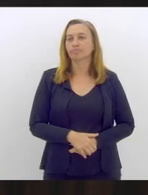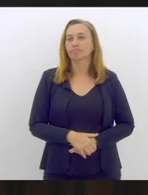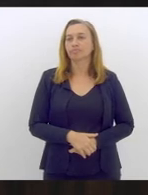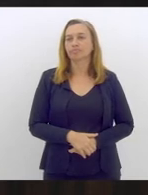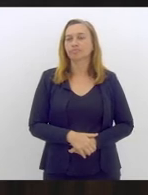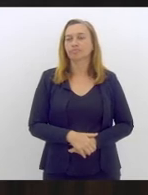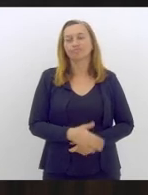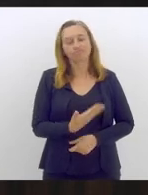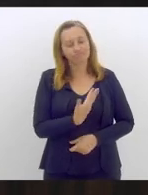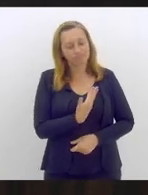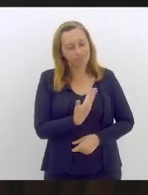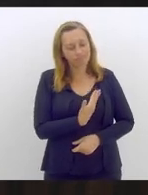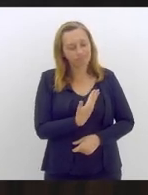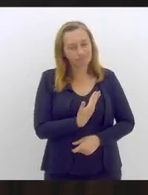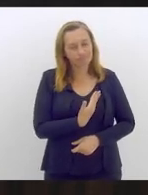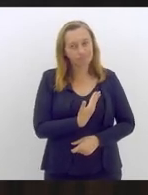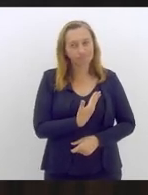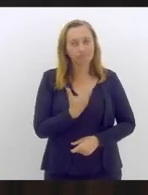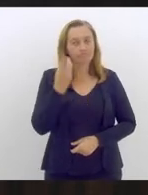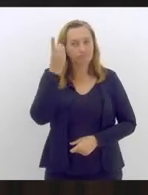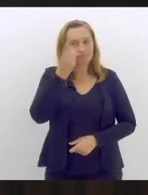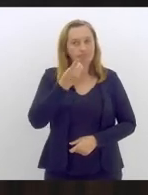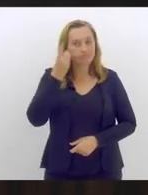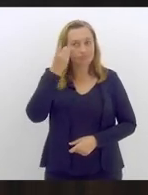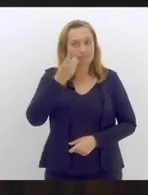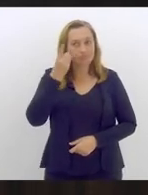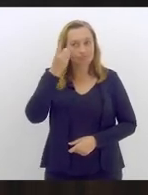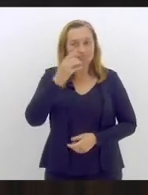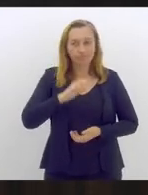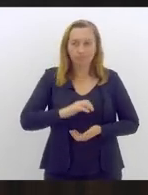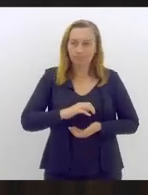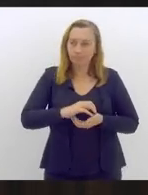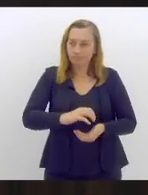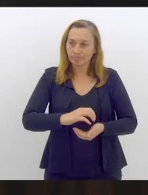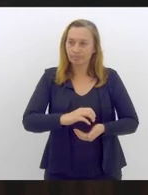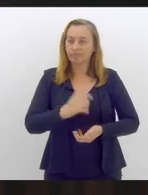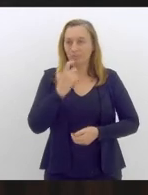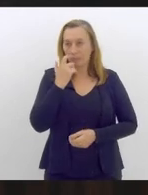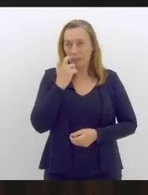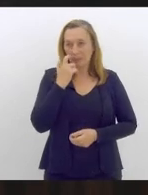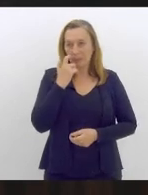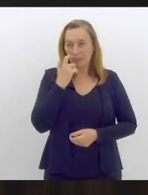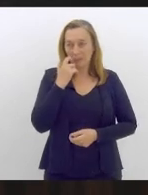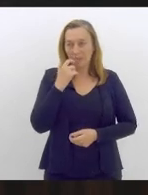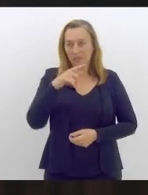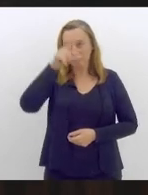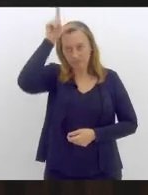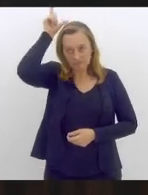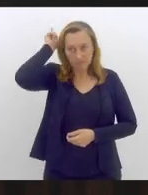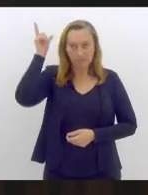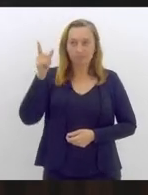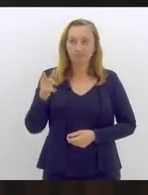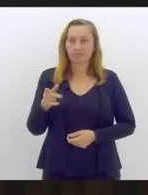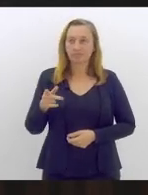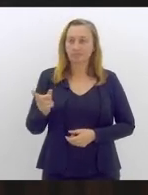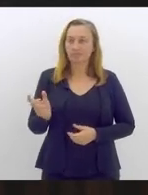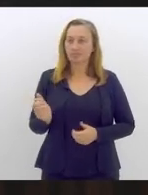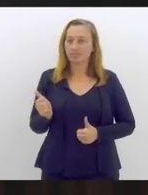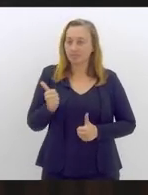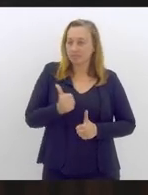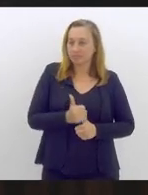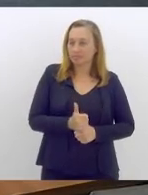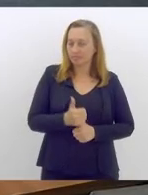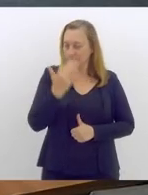ao nosso colega Nobre Deputado Luiz Paulo me favorecer neste momento